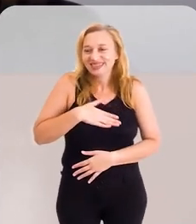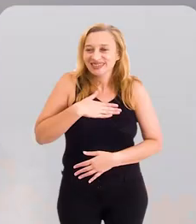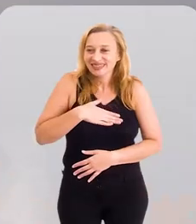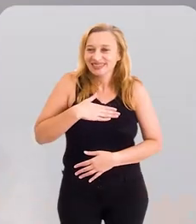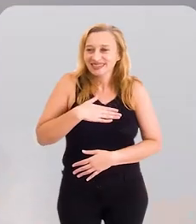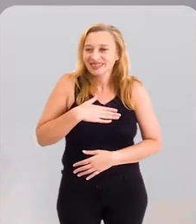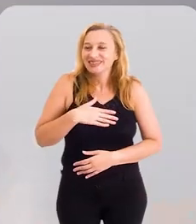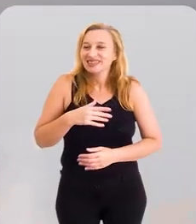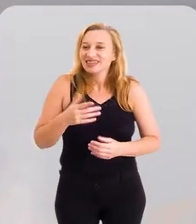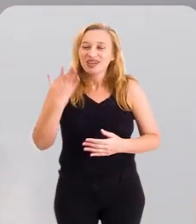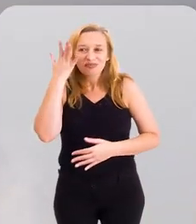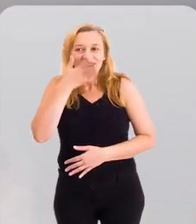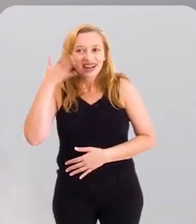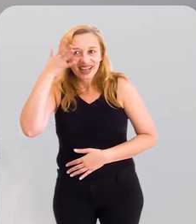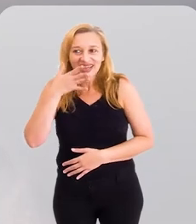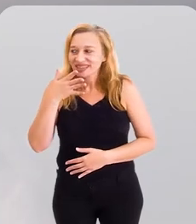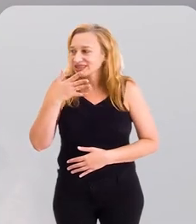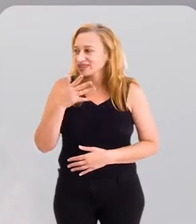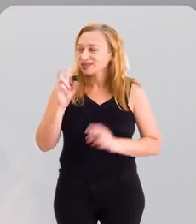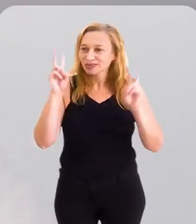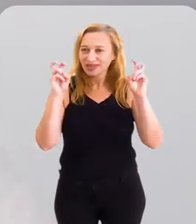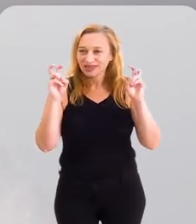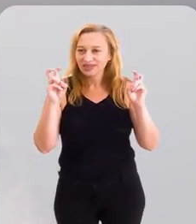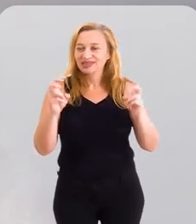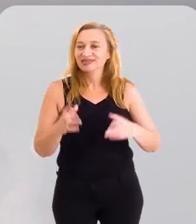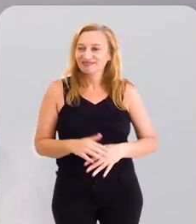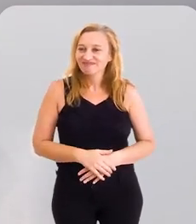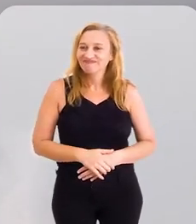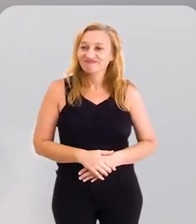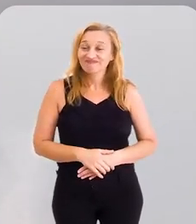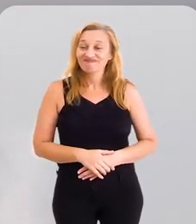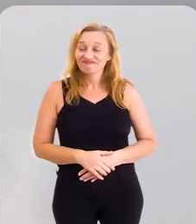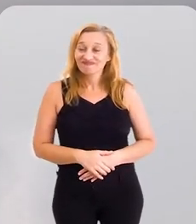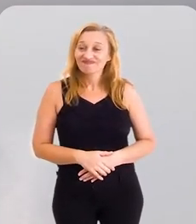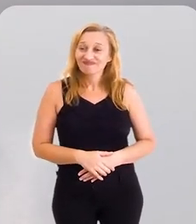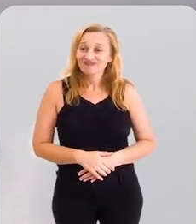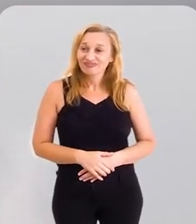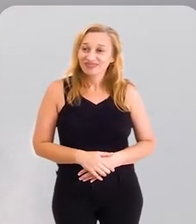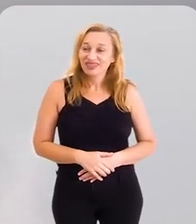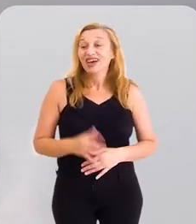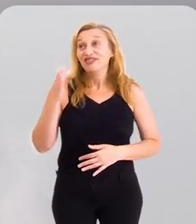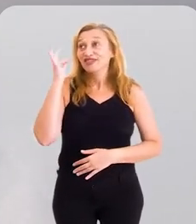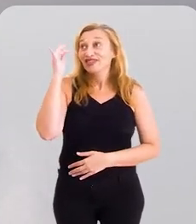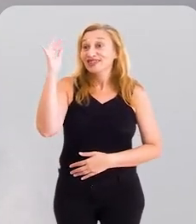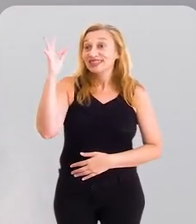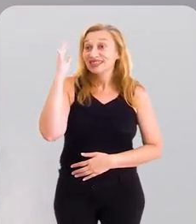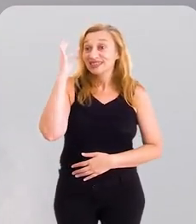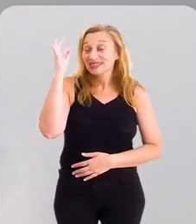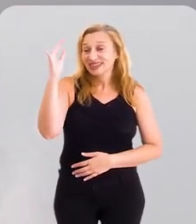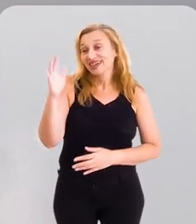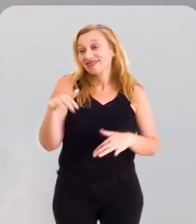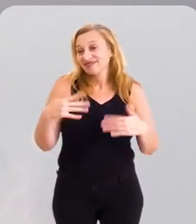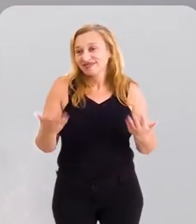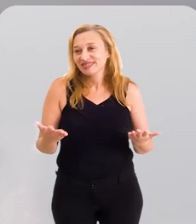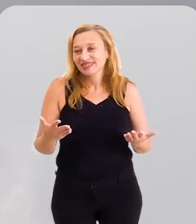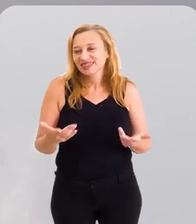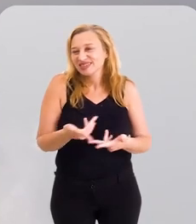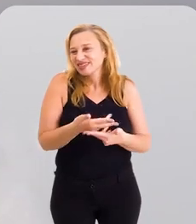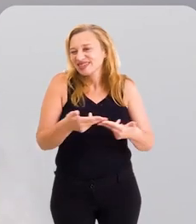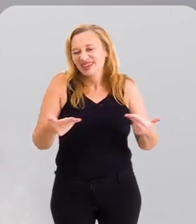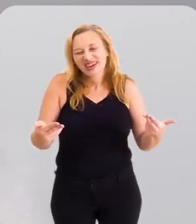Gosto muitíssimo de Cecília Meirelles, já dei palestras sobre ela. Os Cânticos de Cecília Meirelles são um tratado de